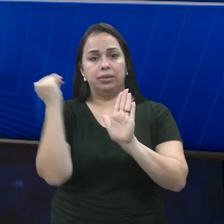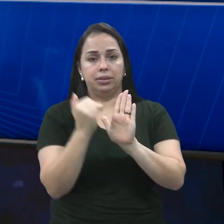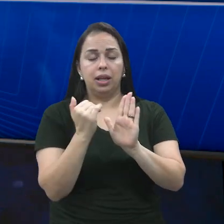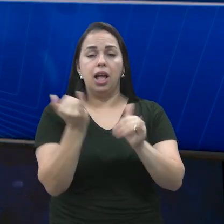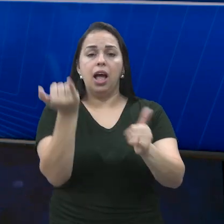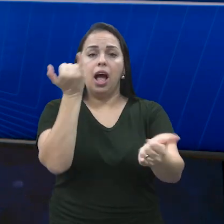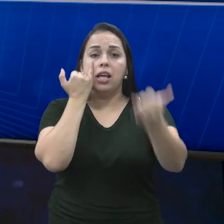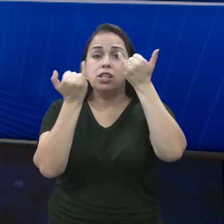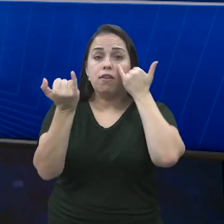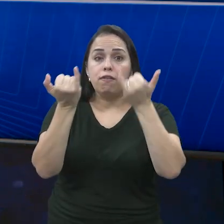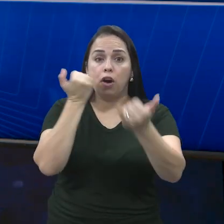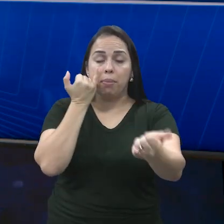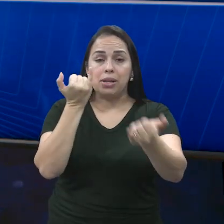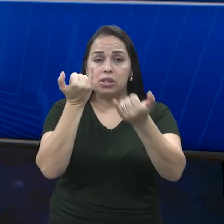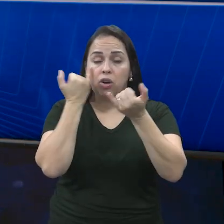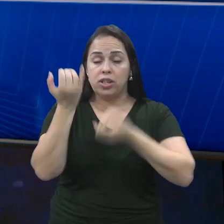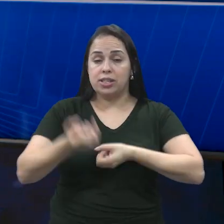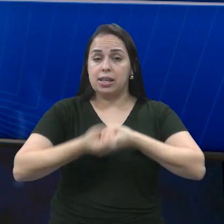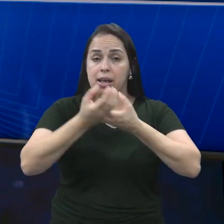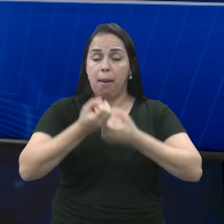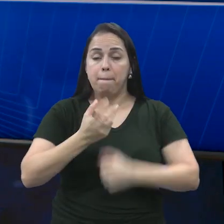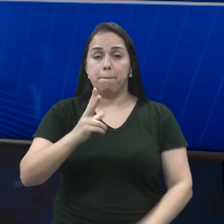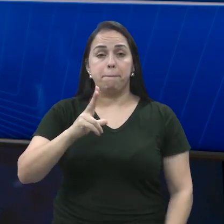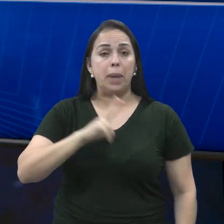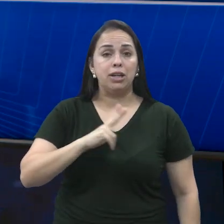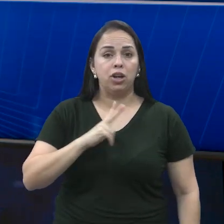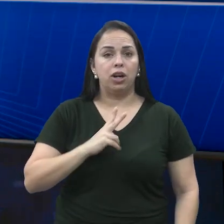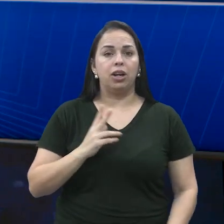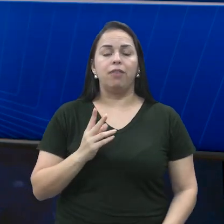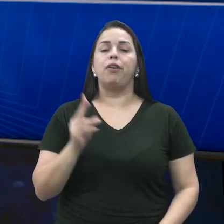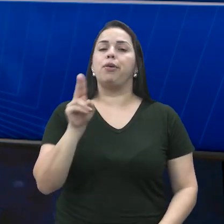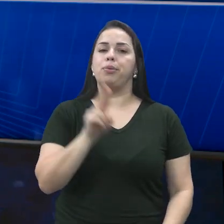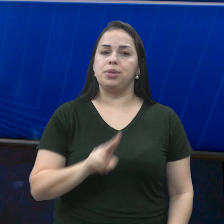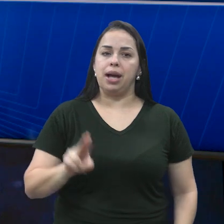que forem expostos nas plataformas, eles não podem ser